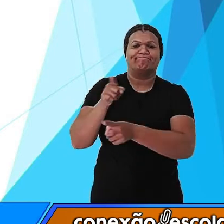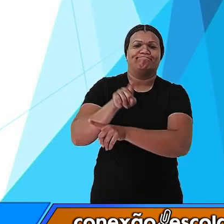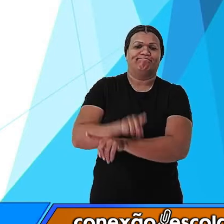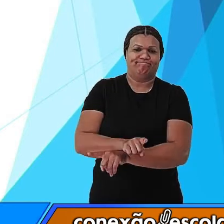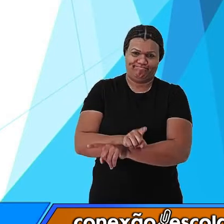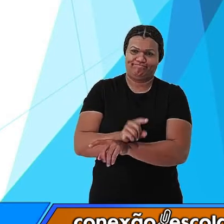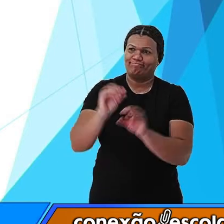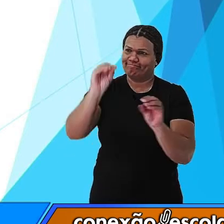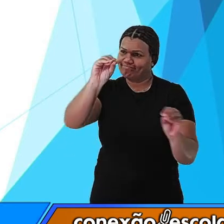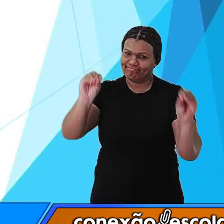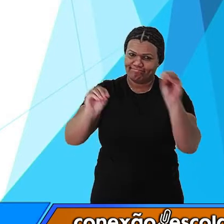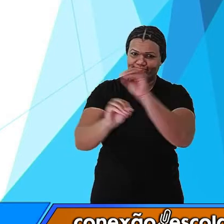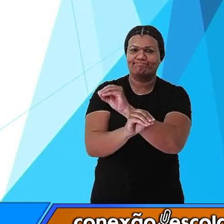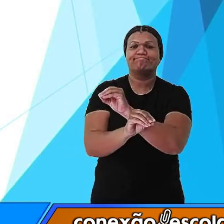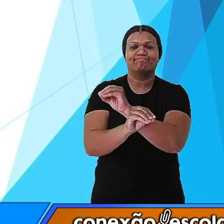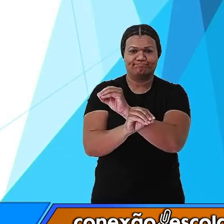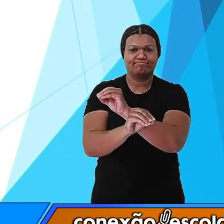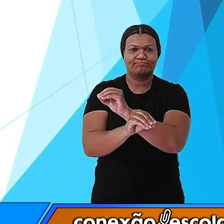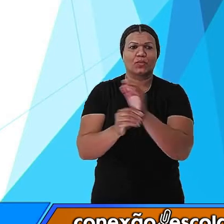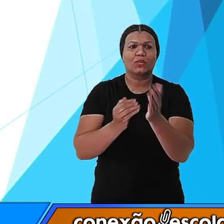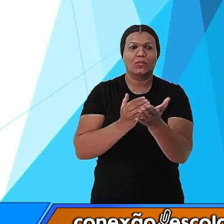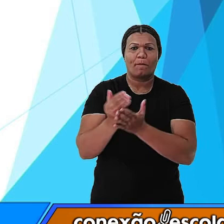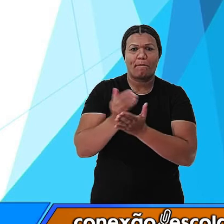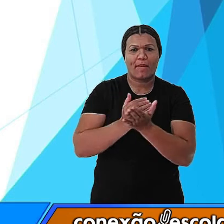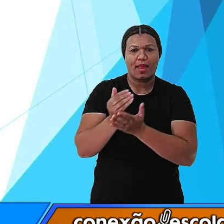vou começar do menor para o maior.